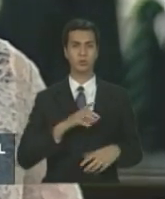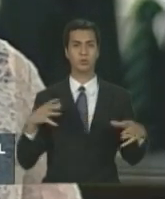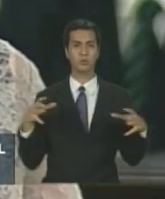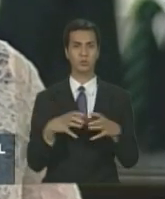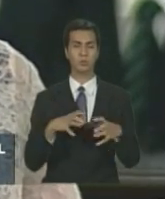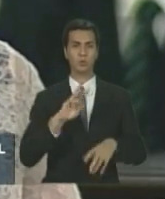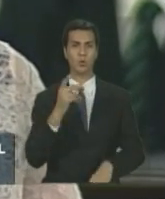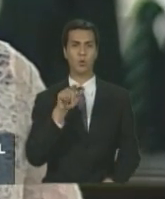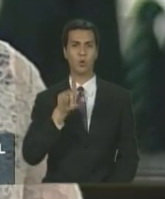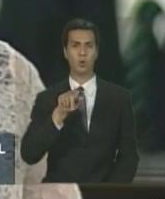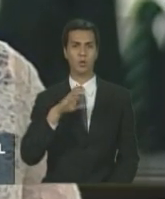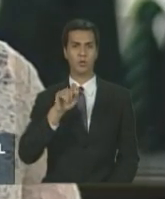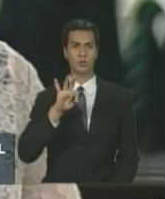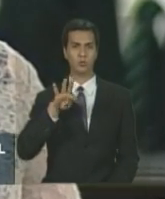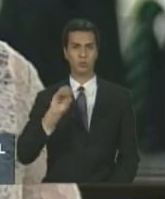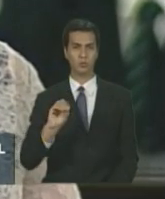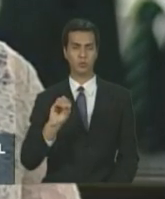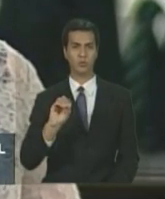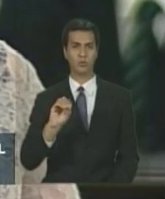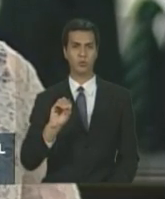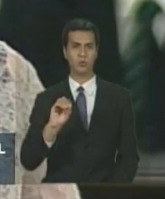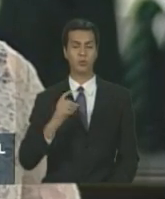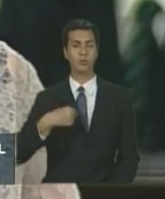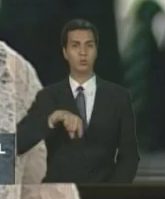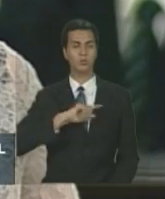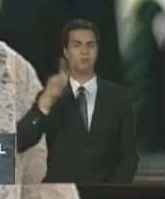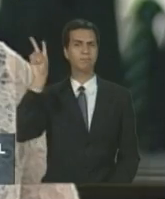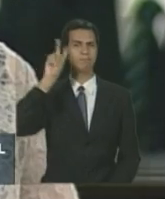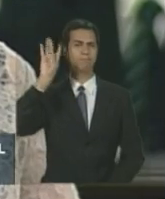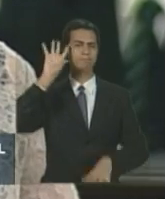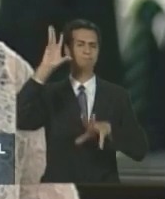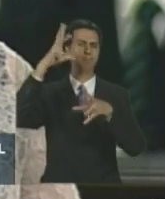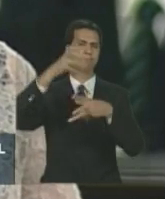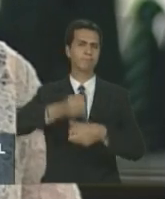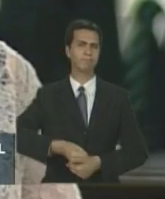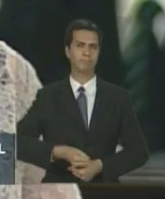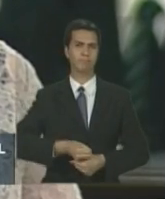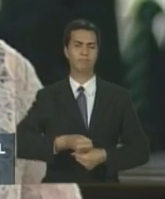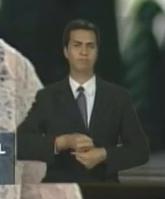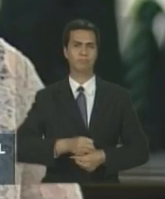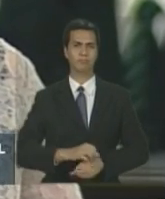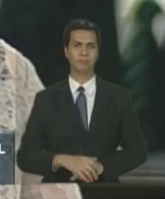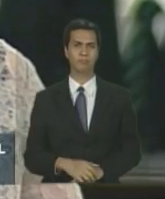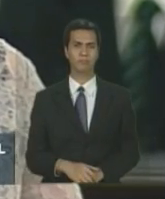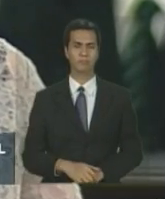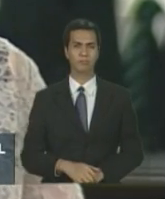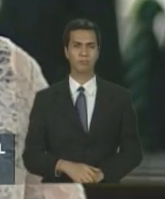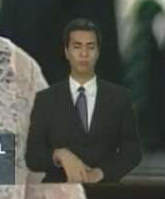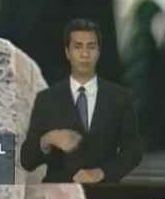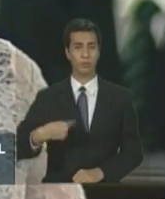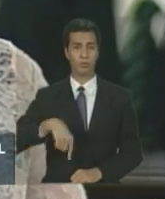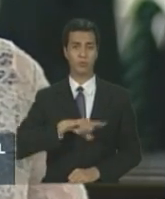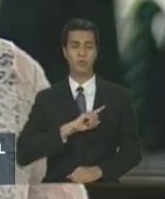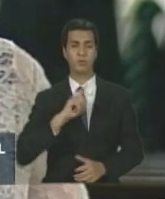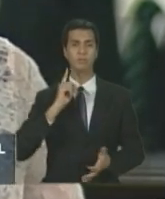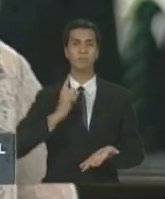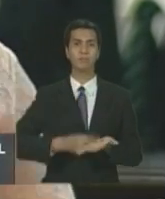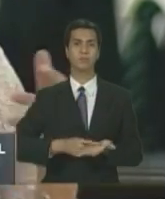do Holocausto, quando nós resgatamos a memória delas. Nós